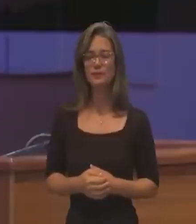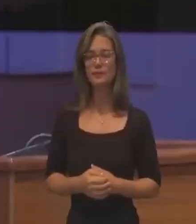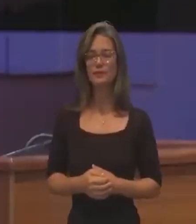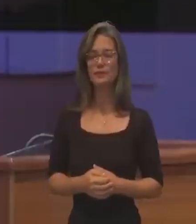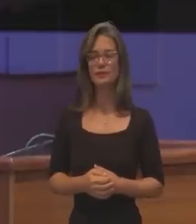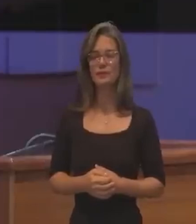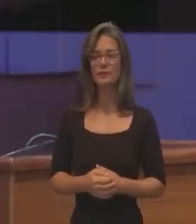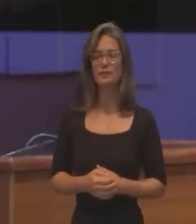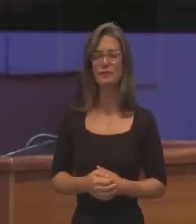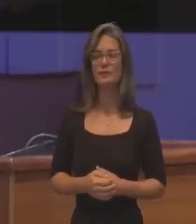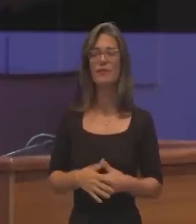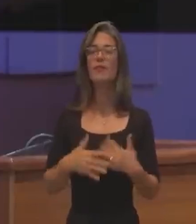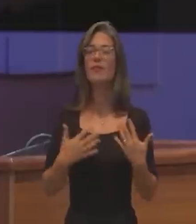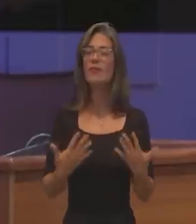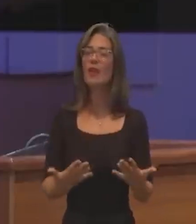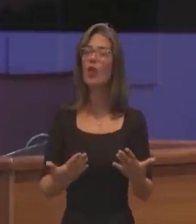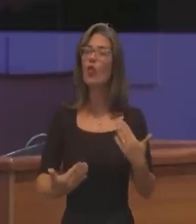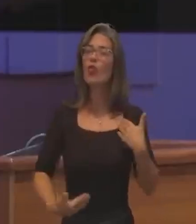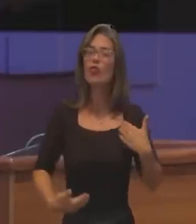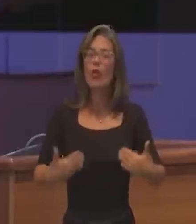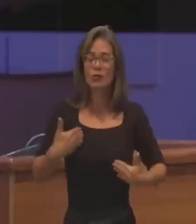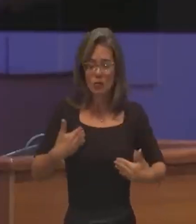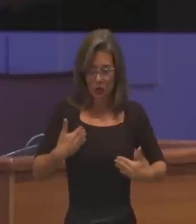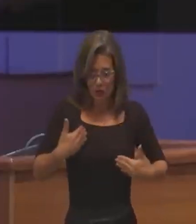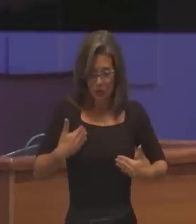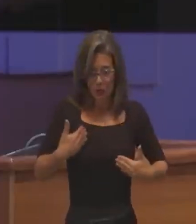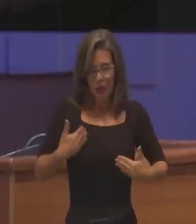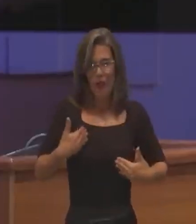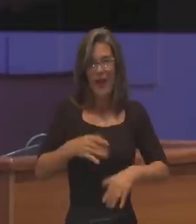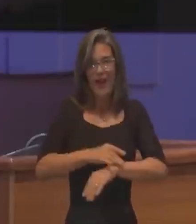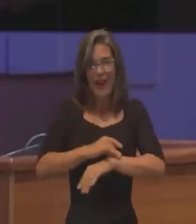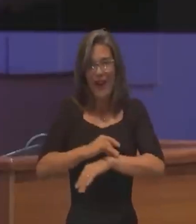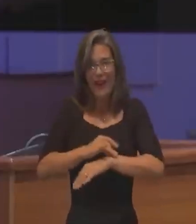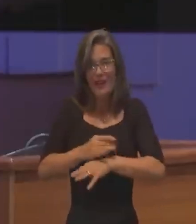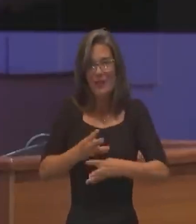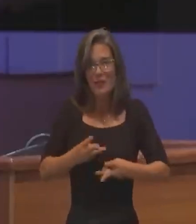Mas o nosso corpo, ele se desfaz.